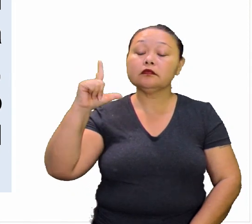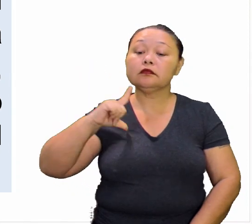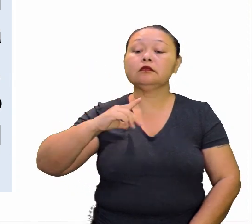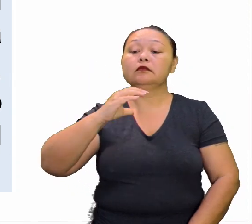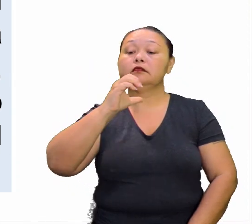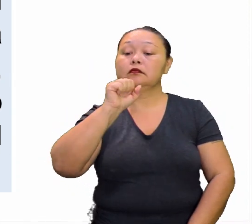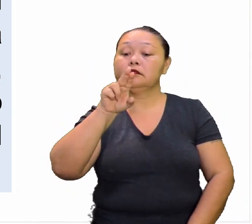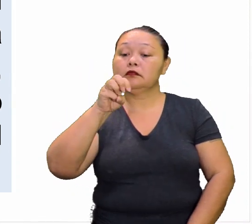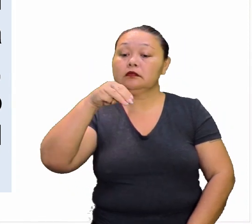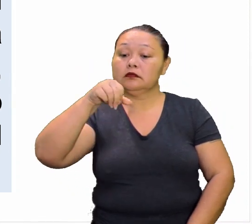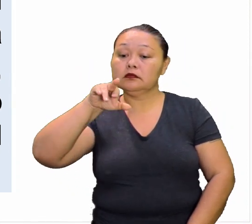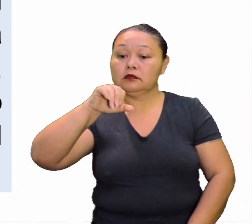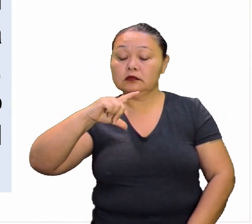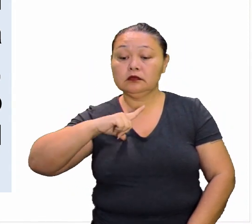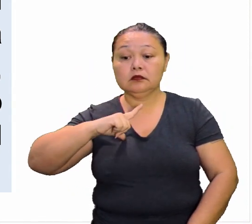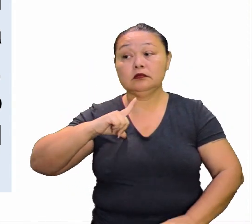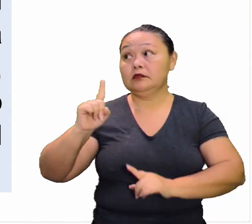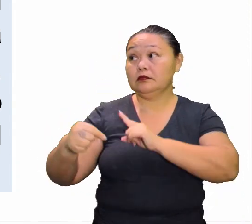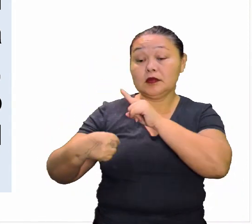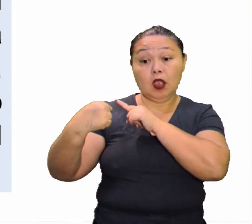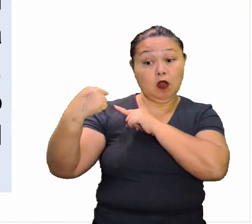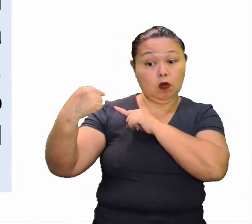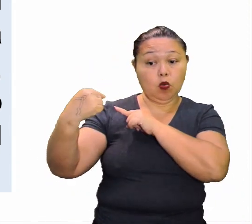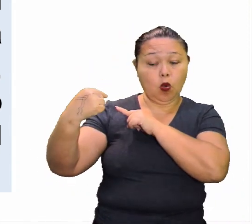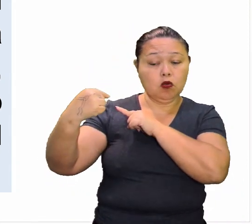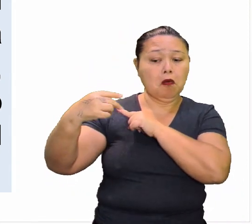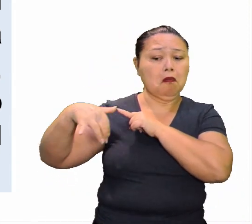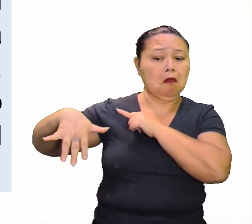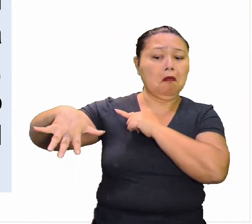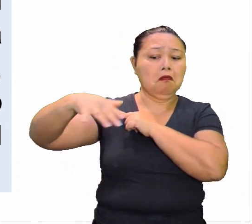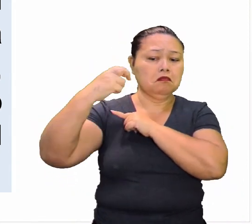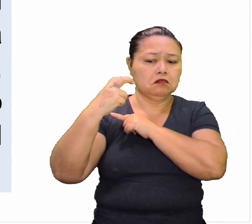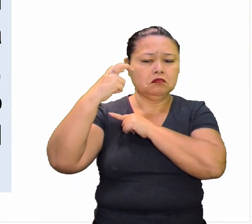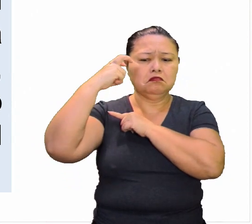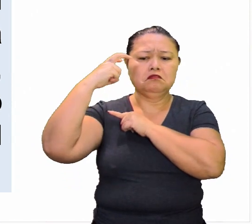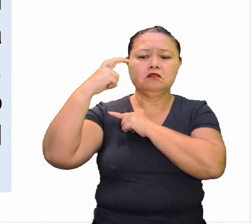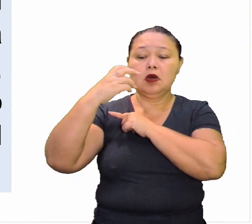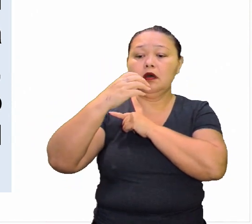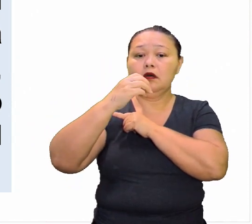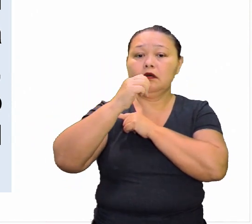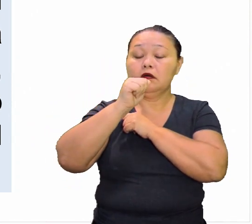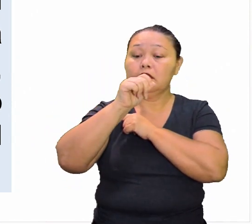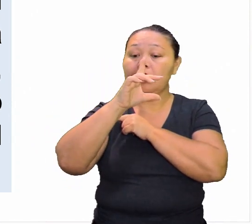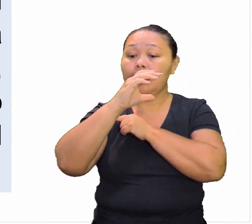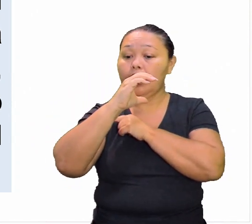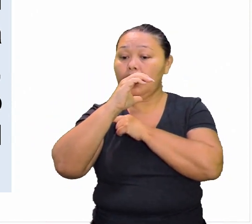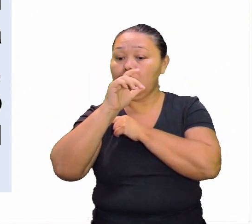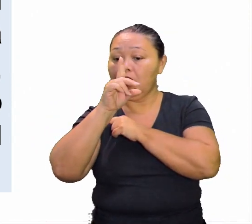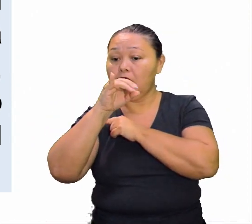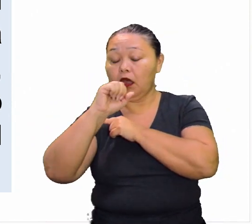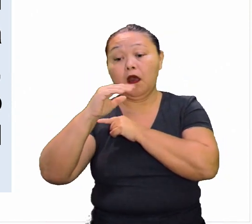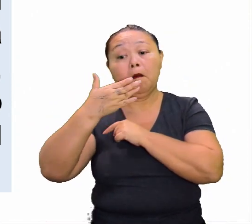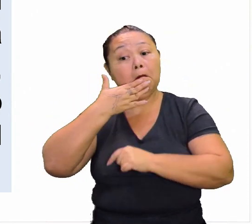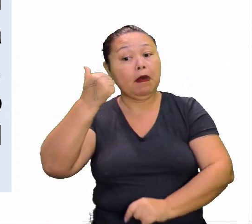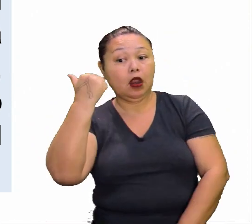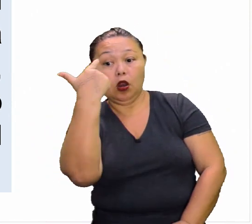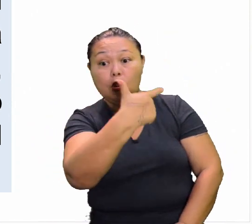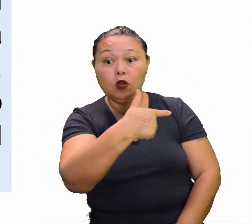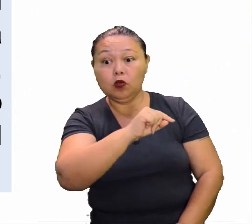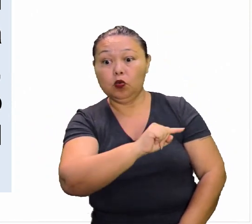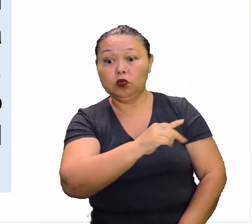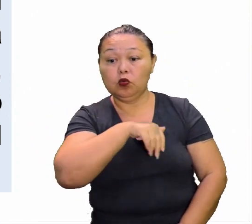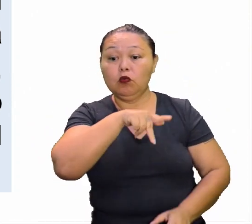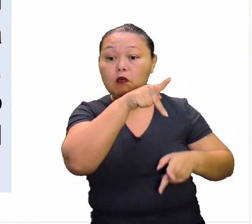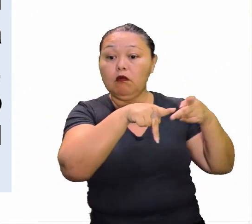os sumérios foram os caras, os acádios serão melhores do que os